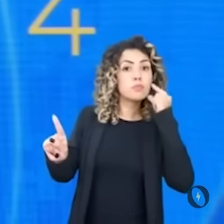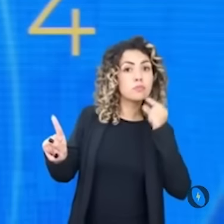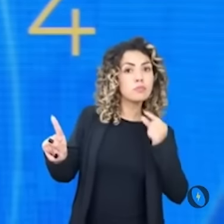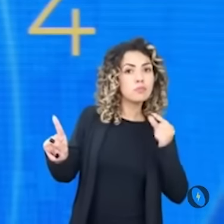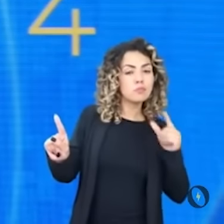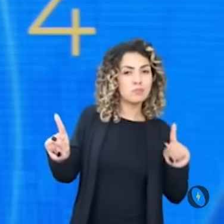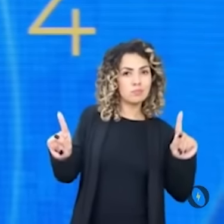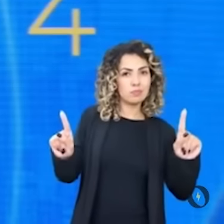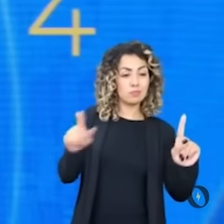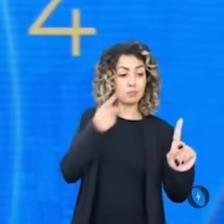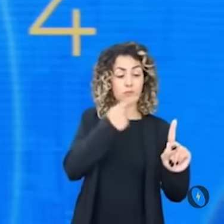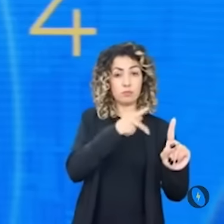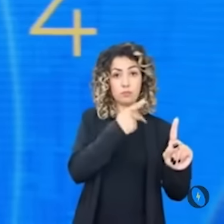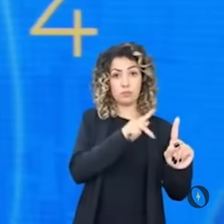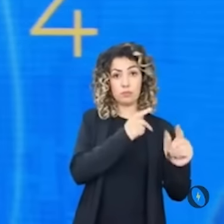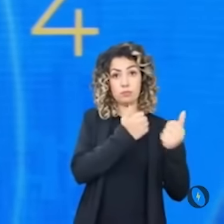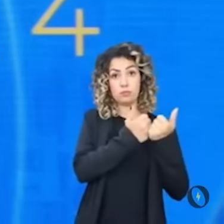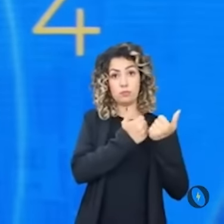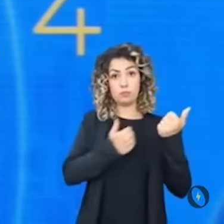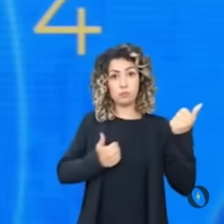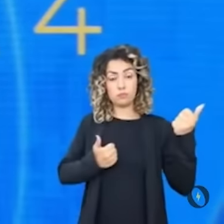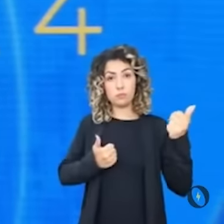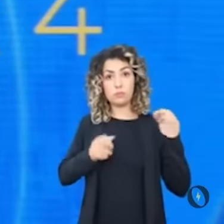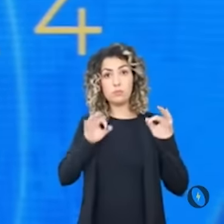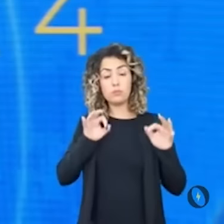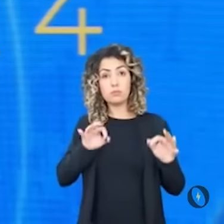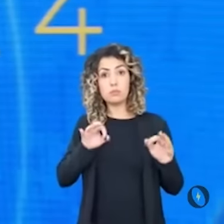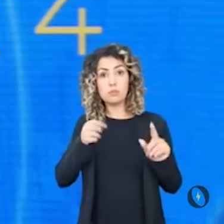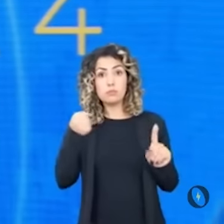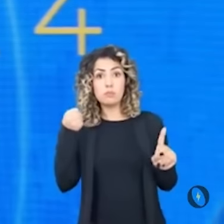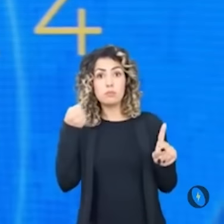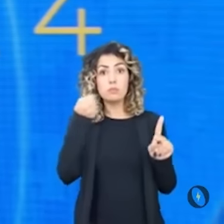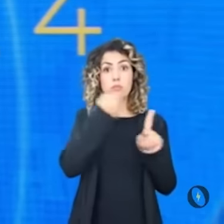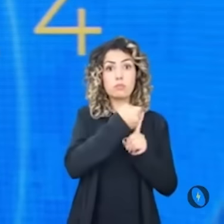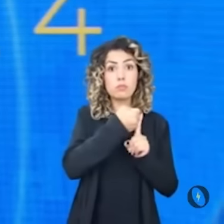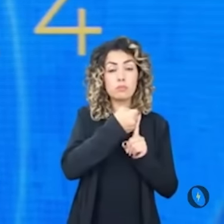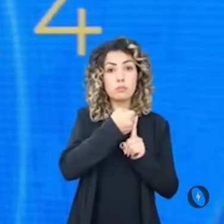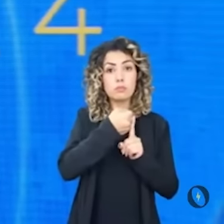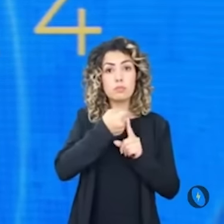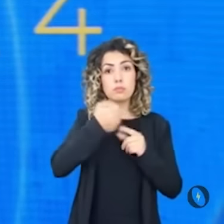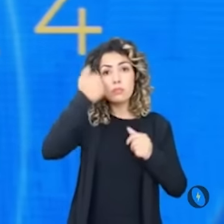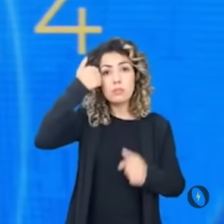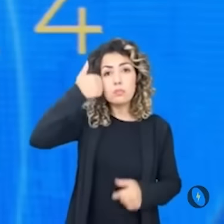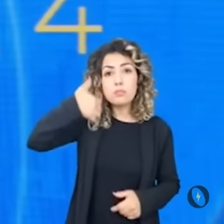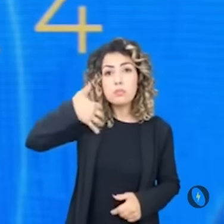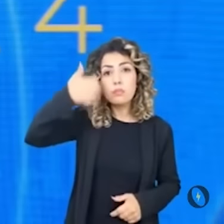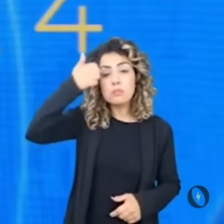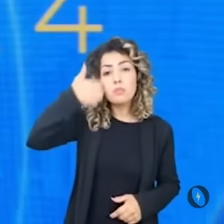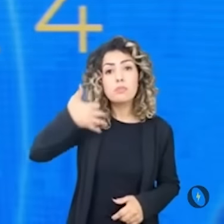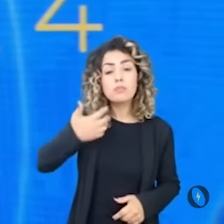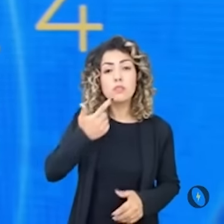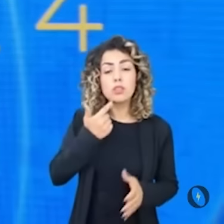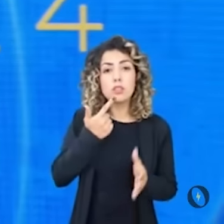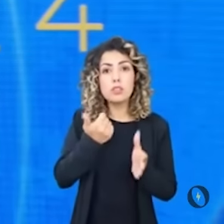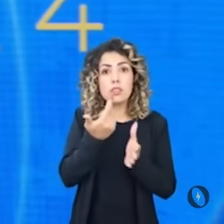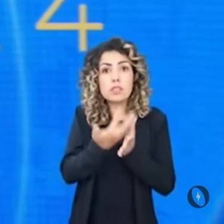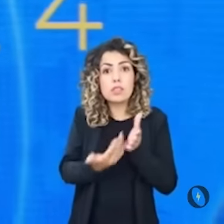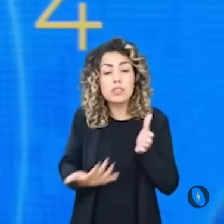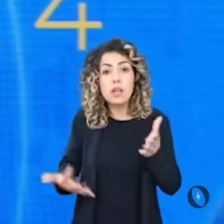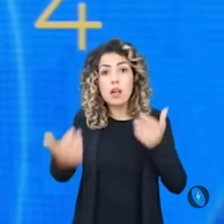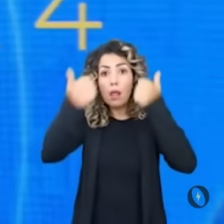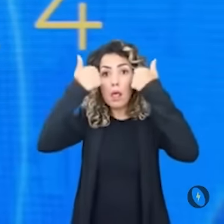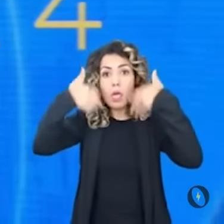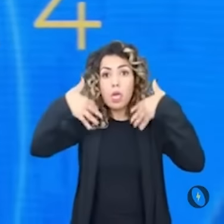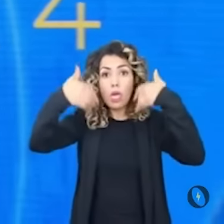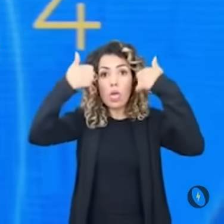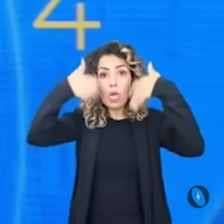Nunes foi agredido levou um soco no rosto está sangrando bastante neste momento mento então a gente lamenta profundamente